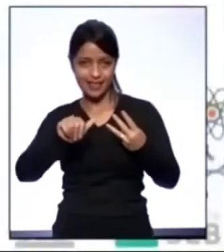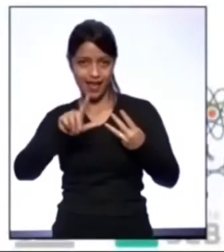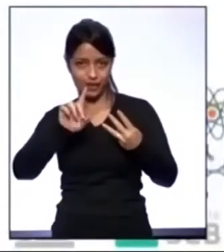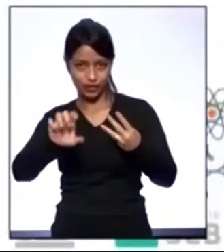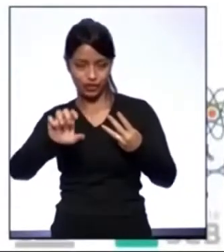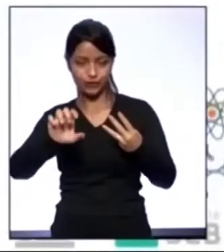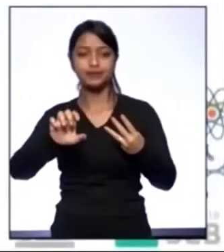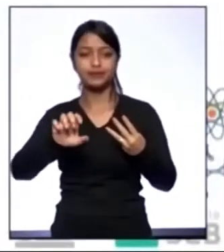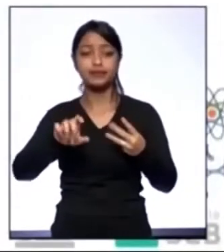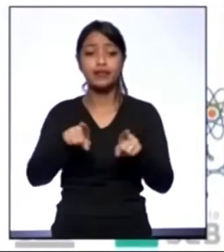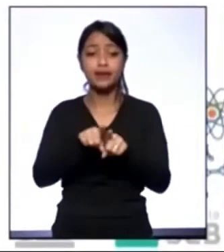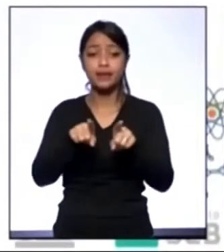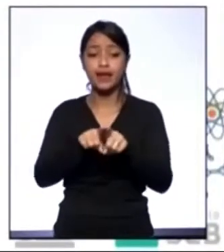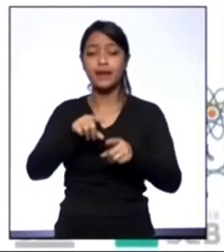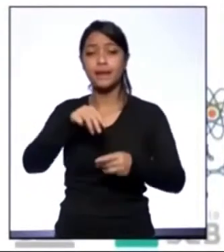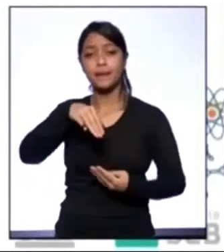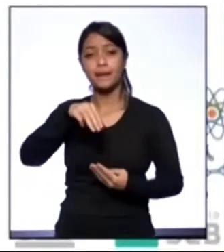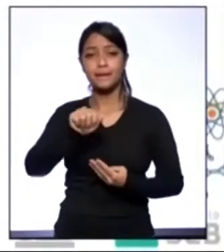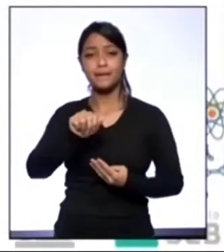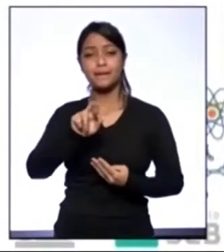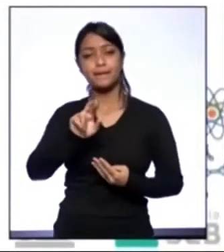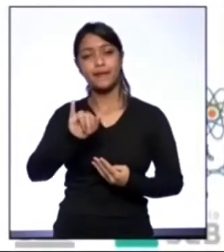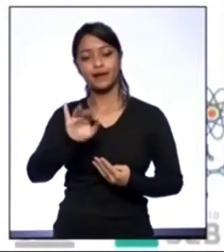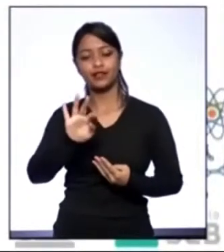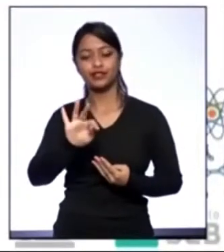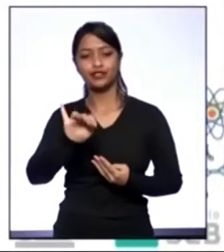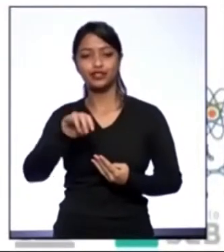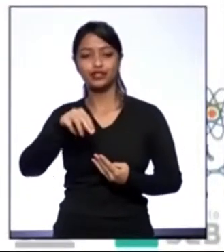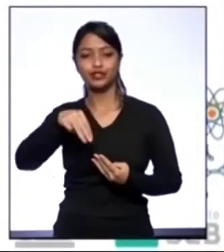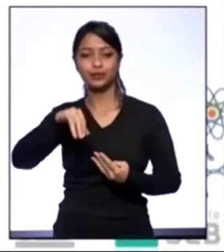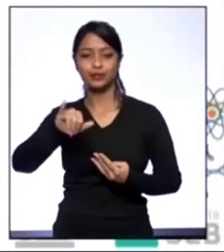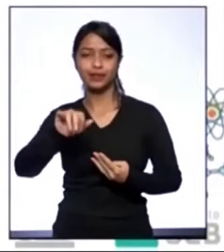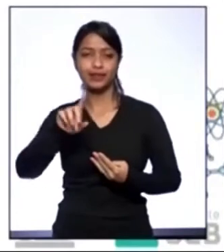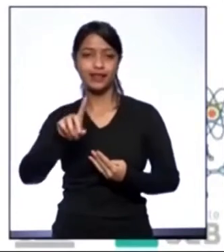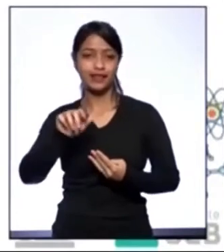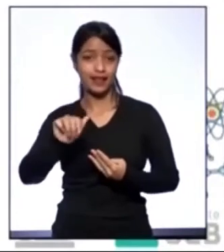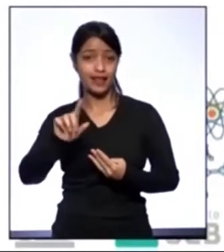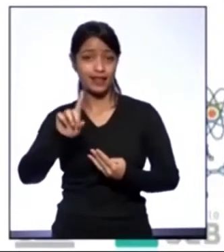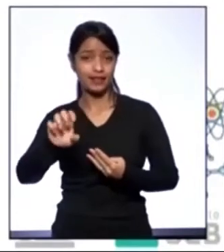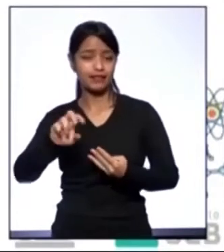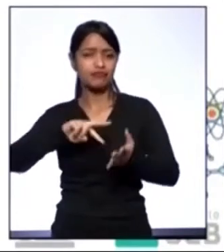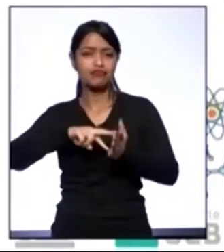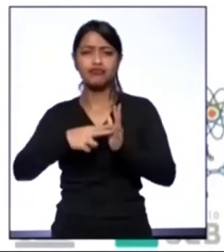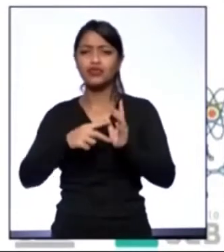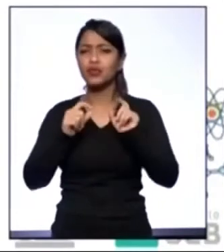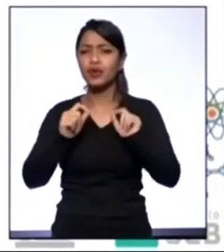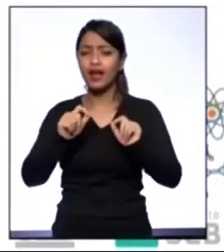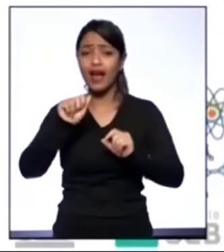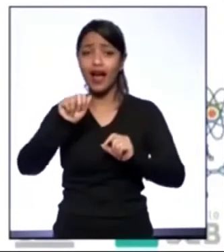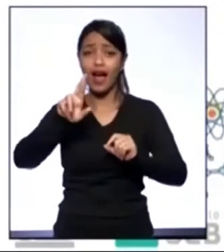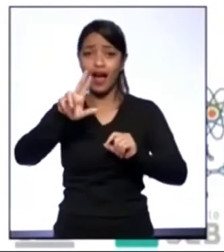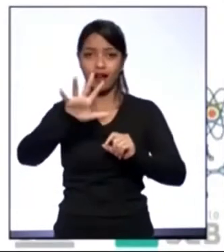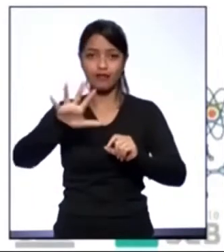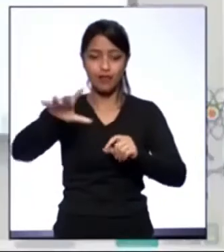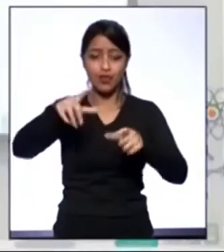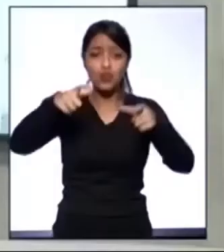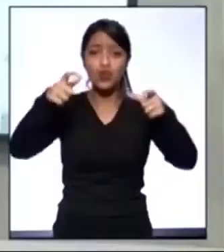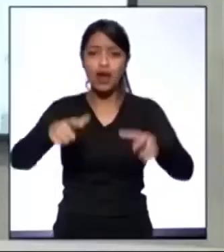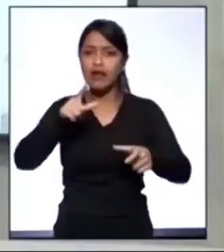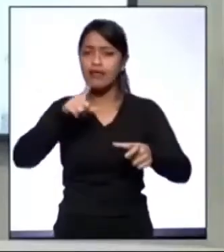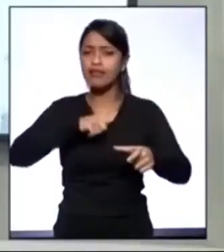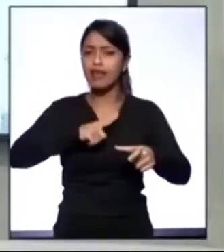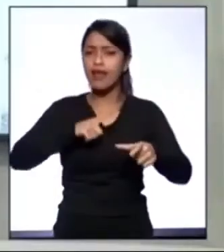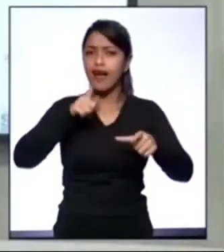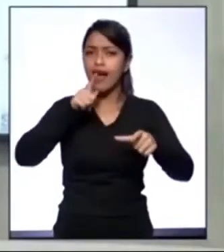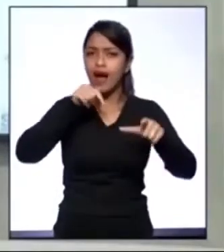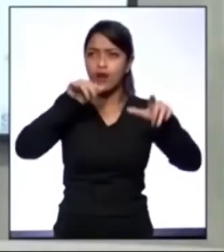de continentalidade e a maritimidade? Tem a ver com a disponibilidade de umidade no ar. Vamos comparar duas cidades brasileiras?